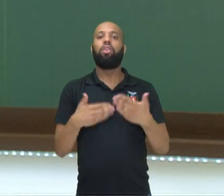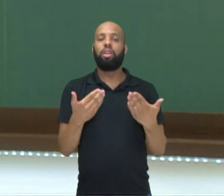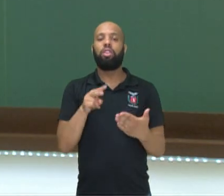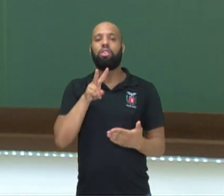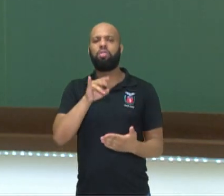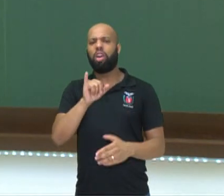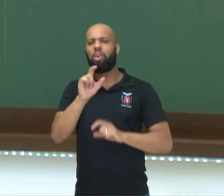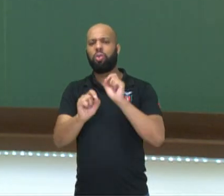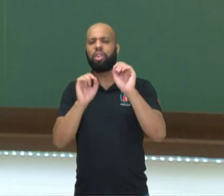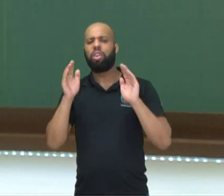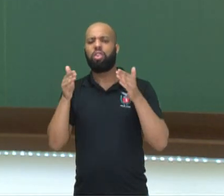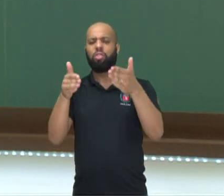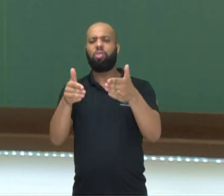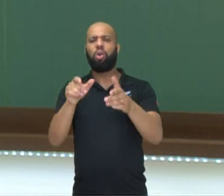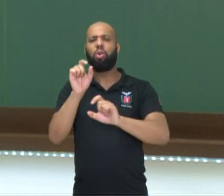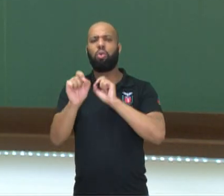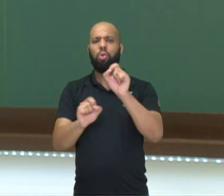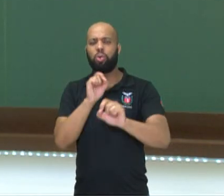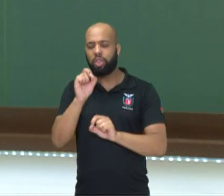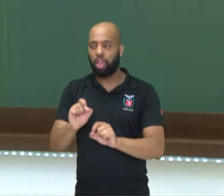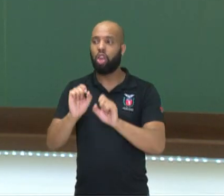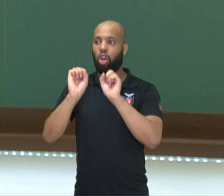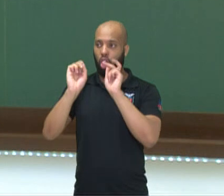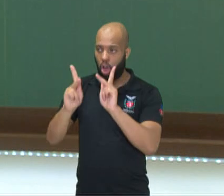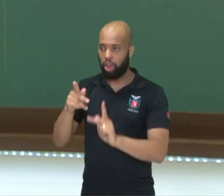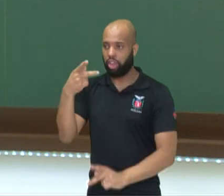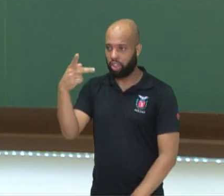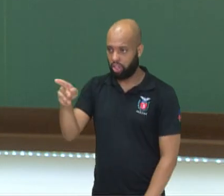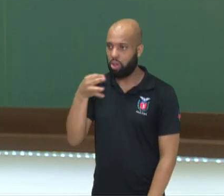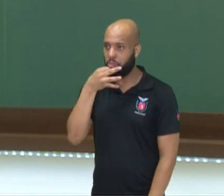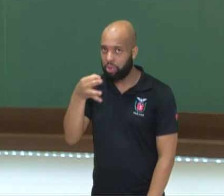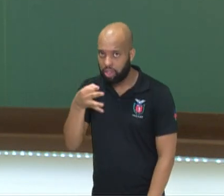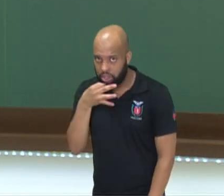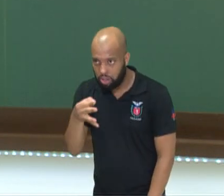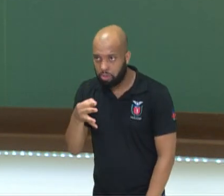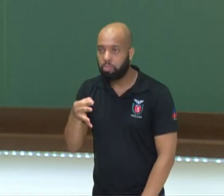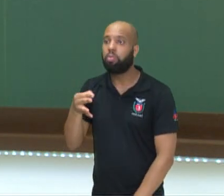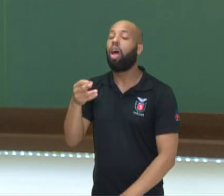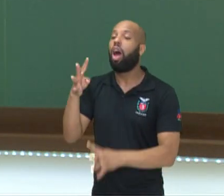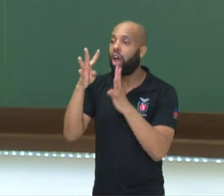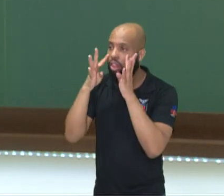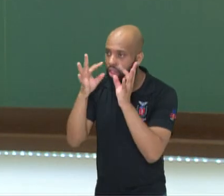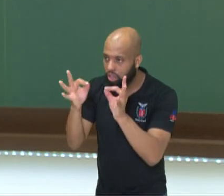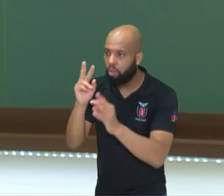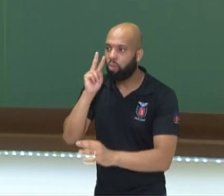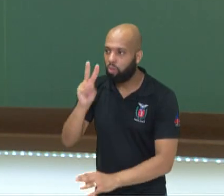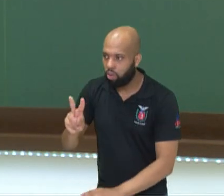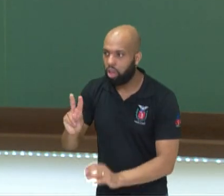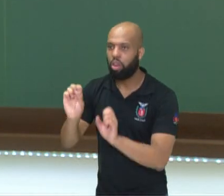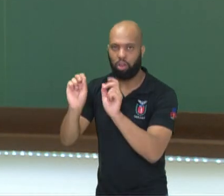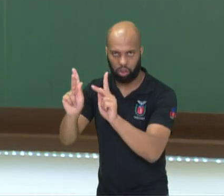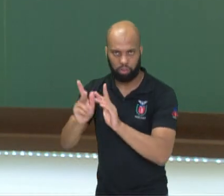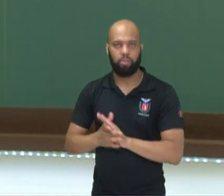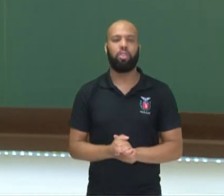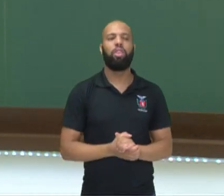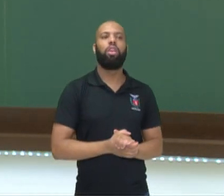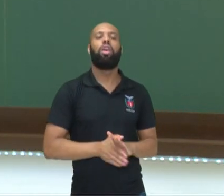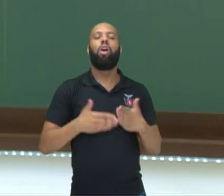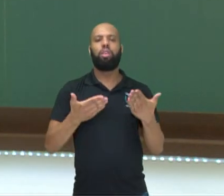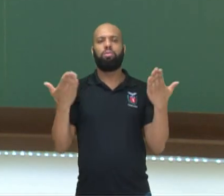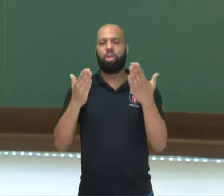ali na ideia da escuta ativa, a importância de escutar o outro, tá? Para começar,